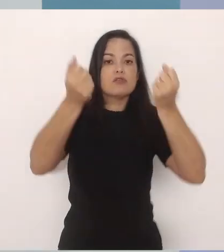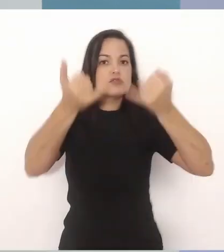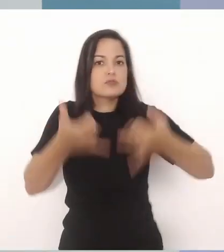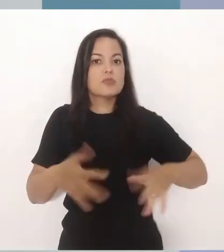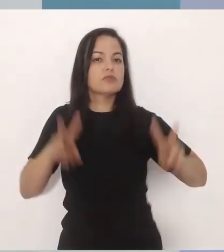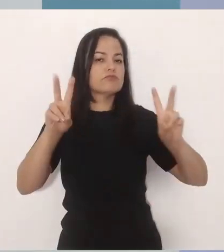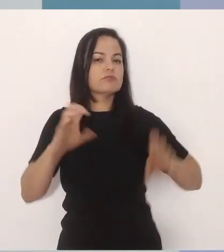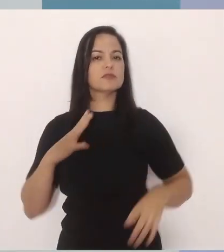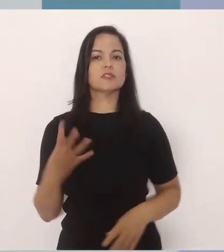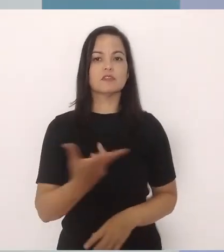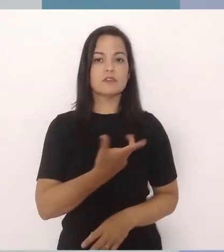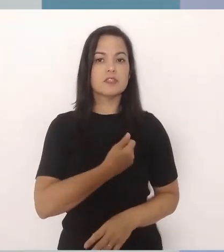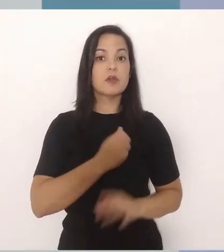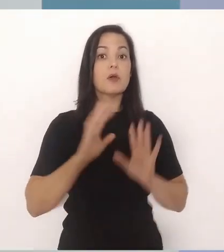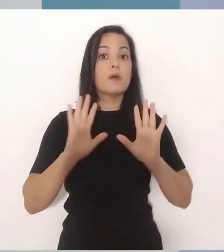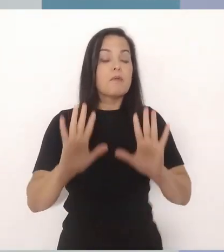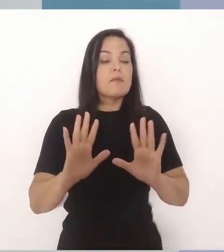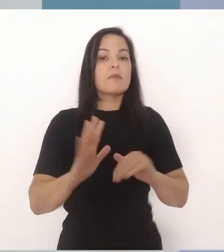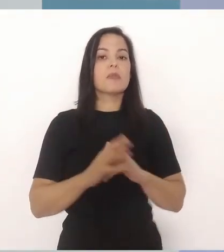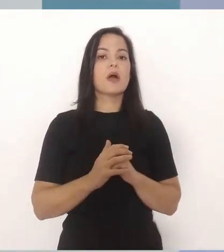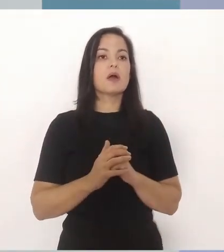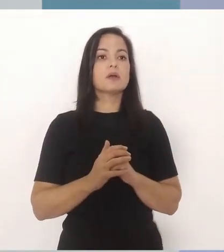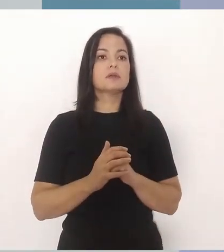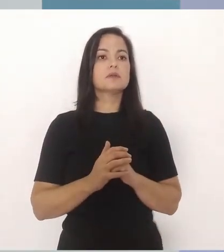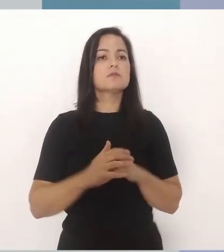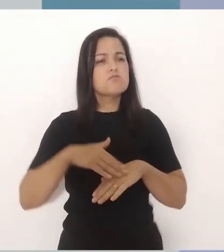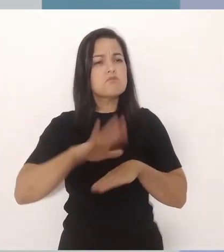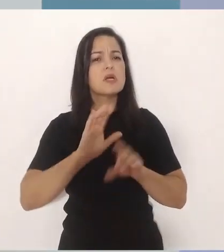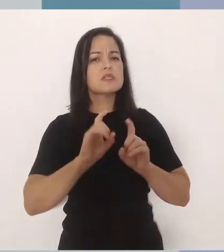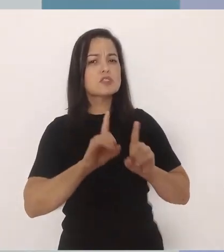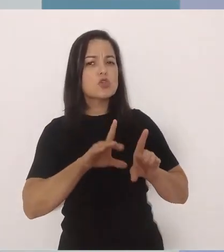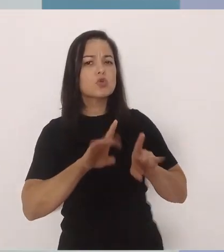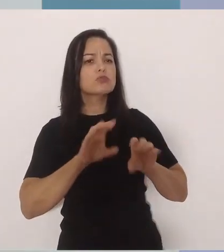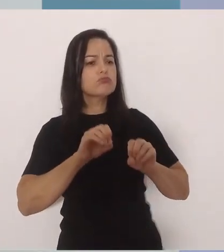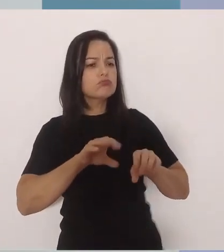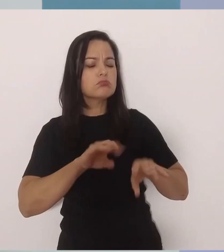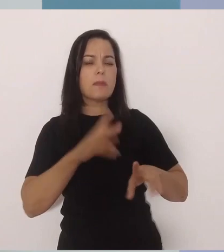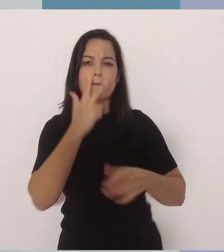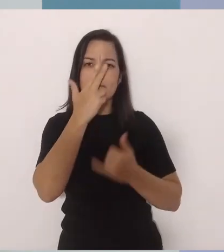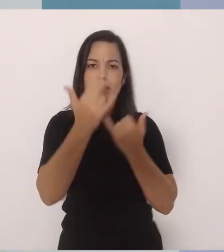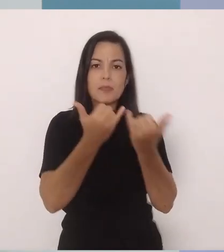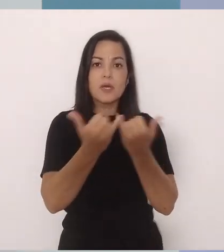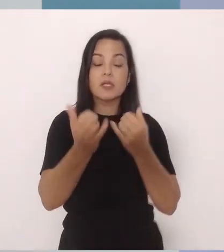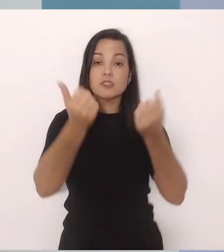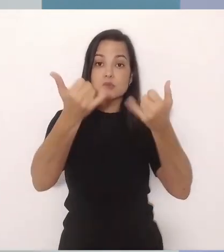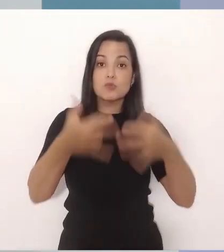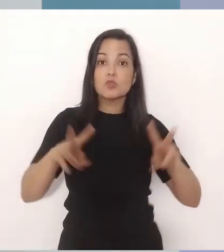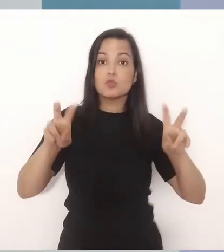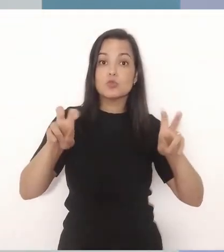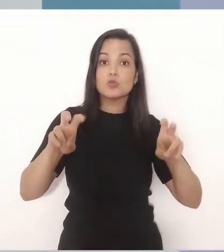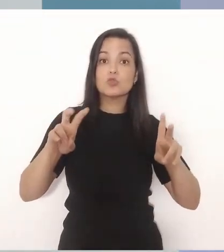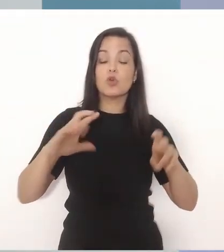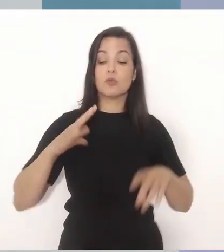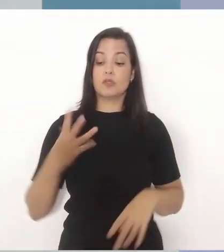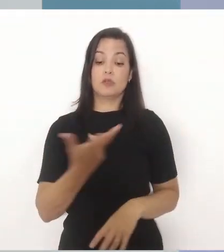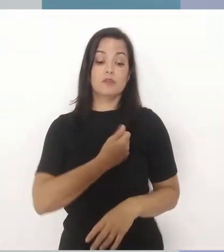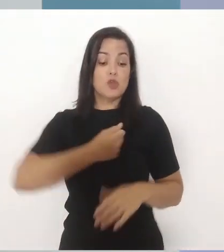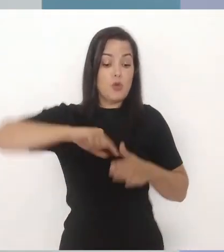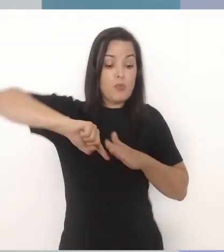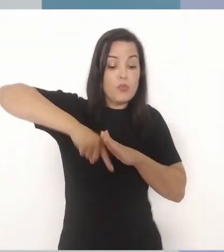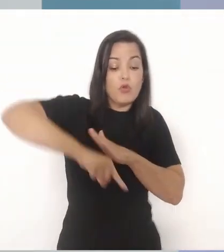salvação, mas foi uma abordagem mais doutrinária. Paulo falou a respeito das profundidades da nossa salvação e da